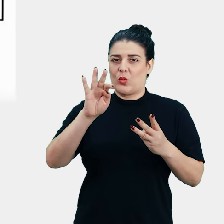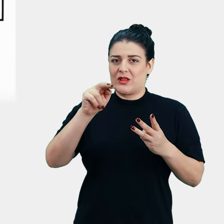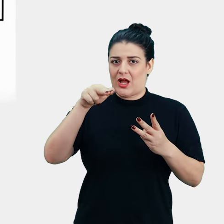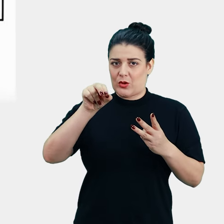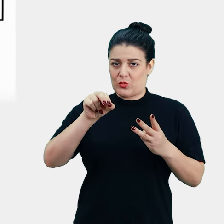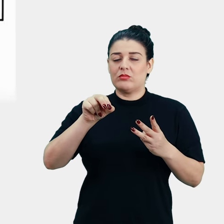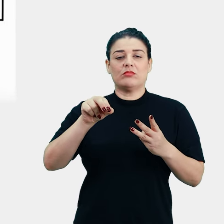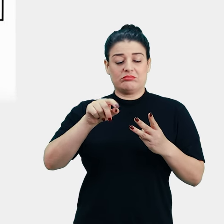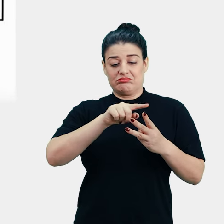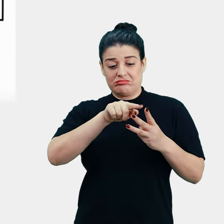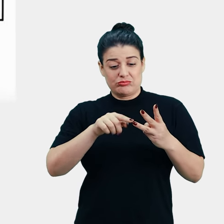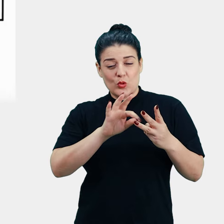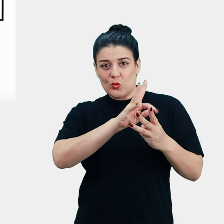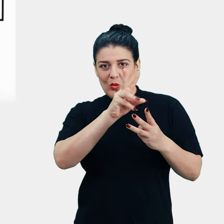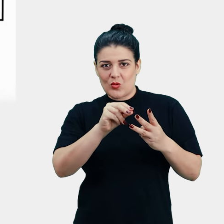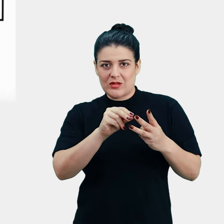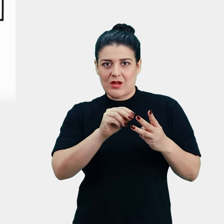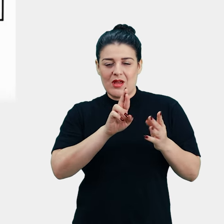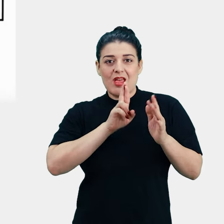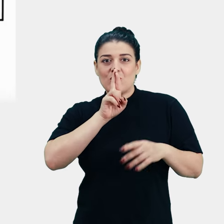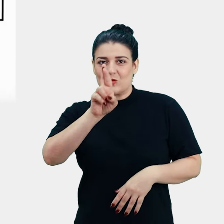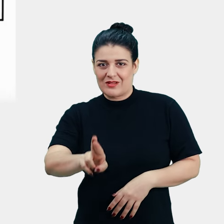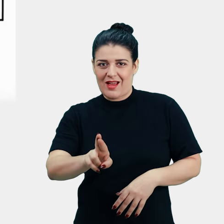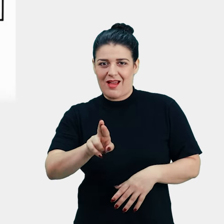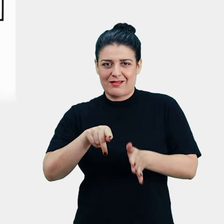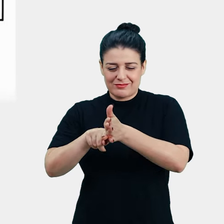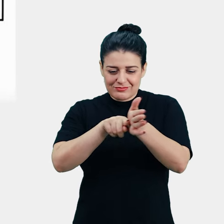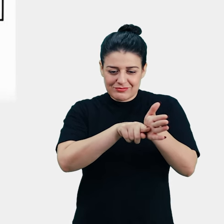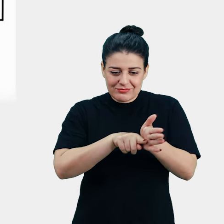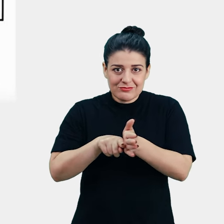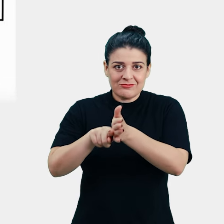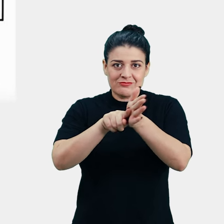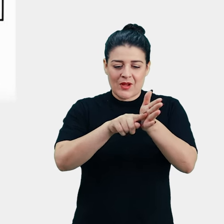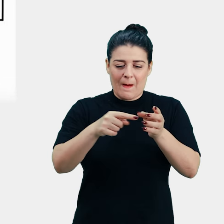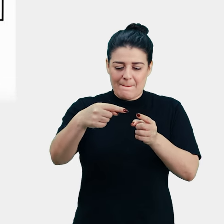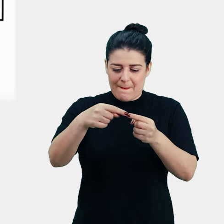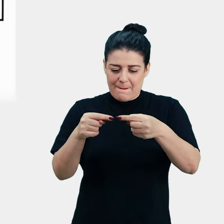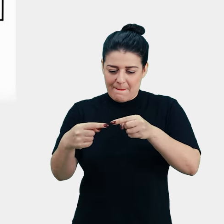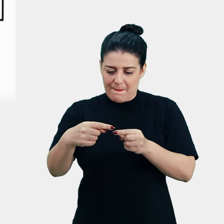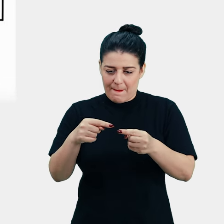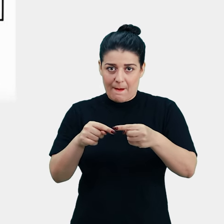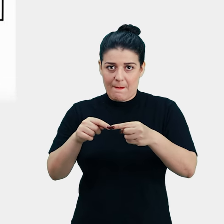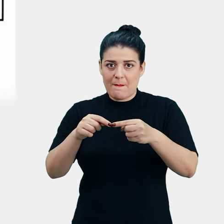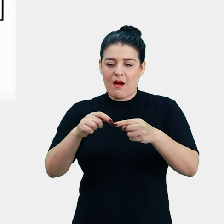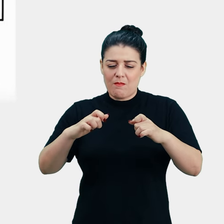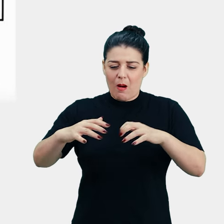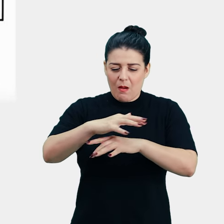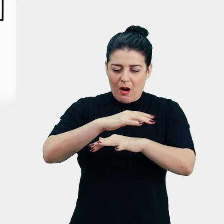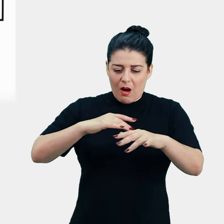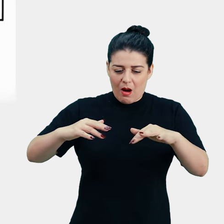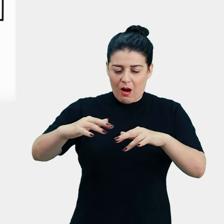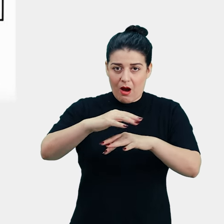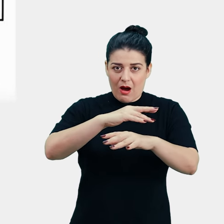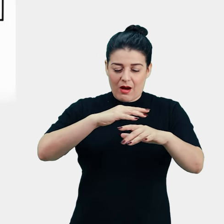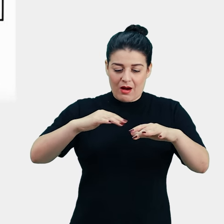essas substâncias da amostra vão ser combinadas, tá, com esse fluxo de gás reagente